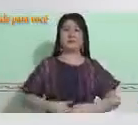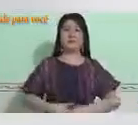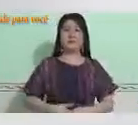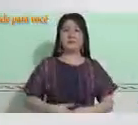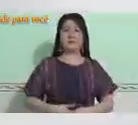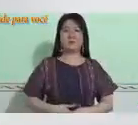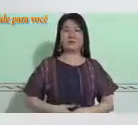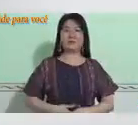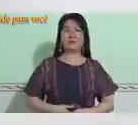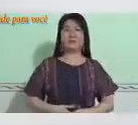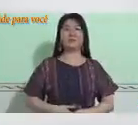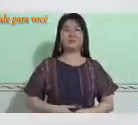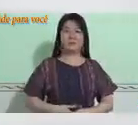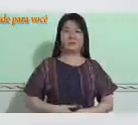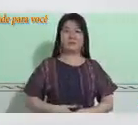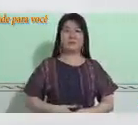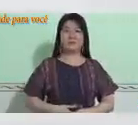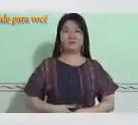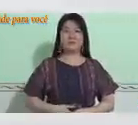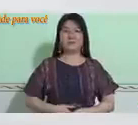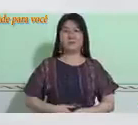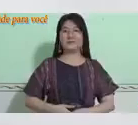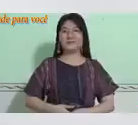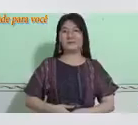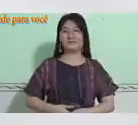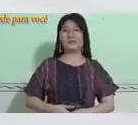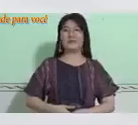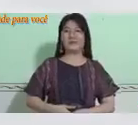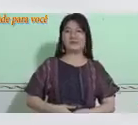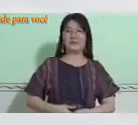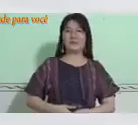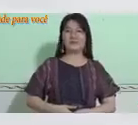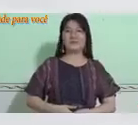Confira mais sobre os sintomas e como tratar a disfunção temporomandibular.